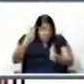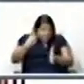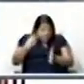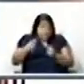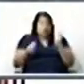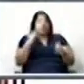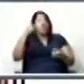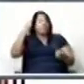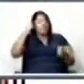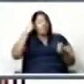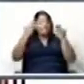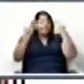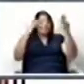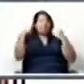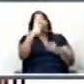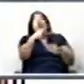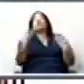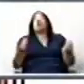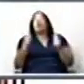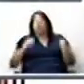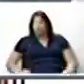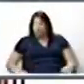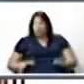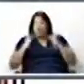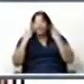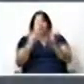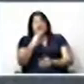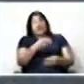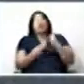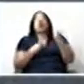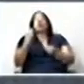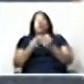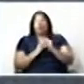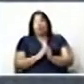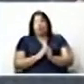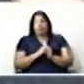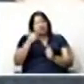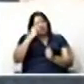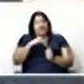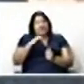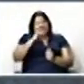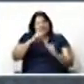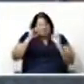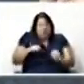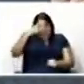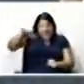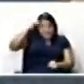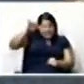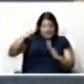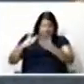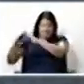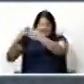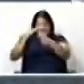a família dessa médica, se ela puder fugir da periferia de São Paulo, evidentemente que ela vai fugir. Não resta a menor